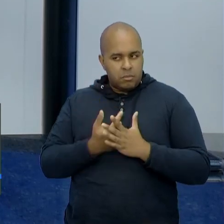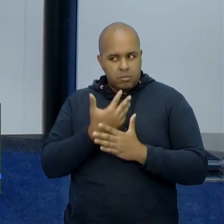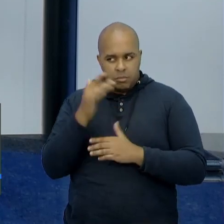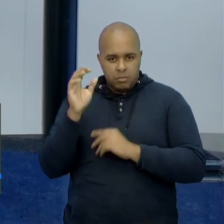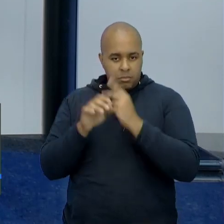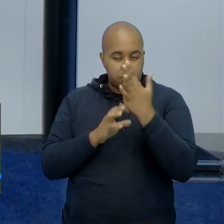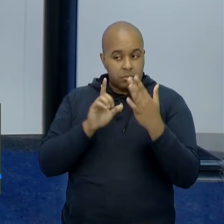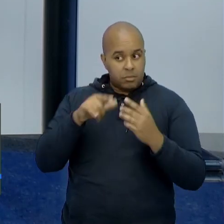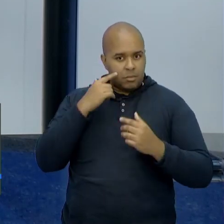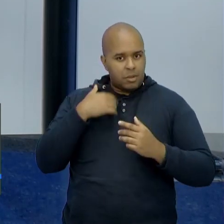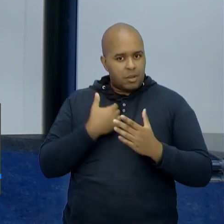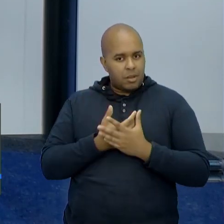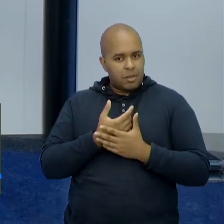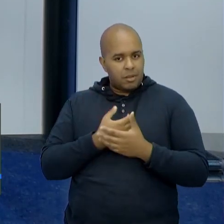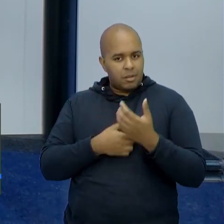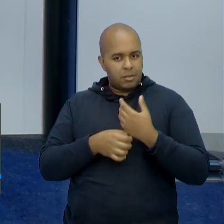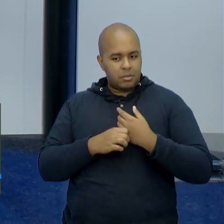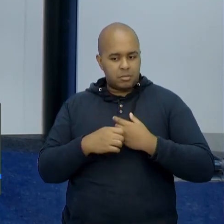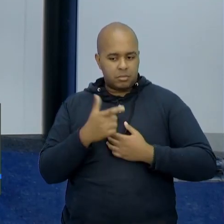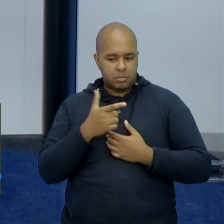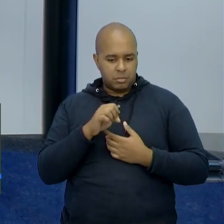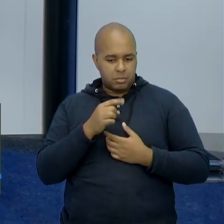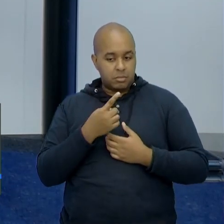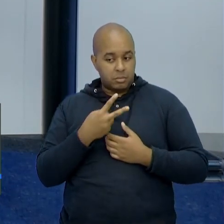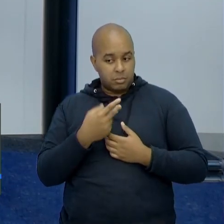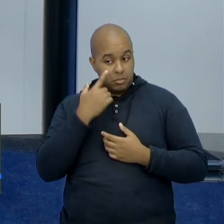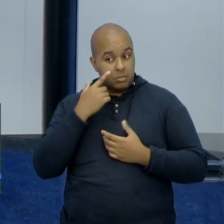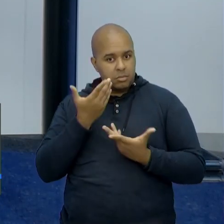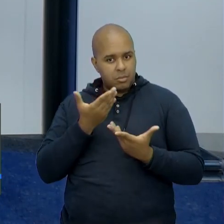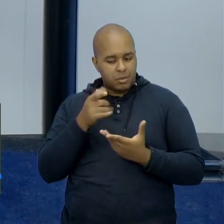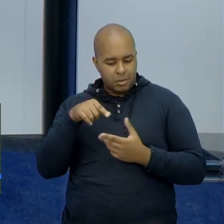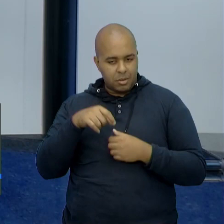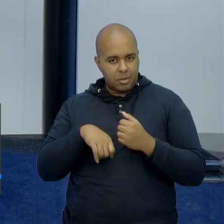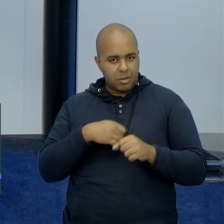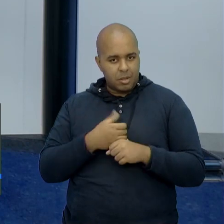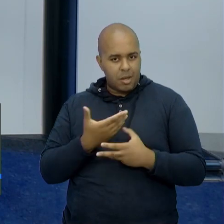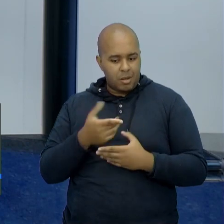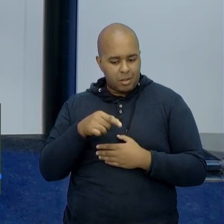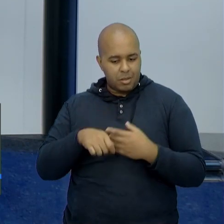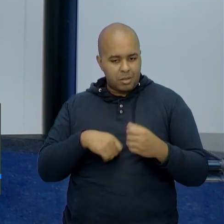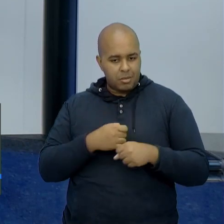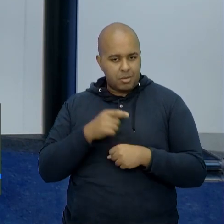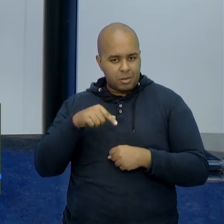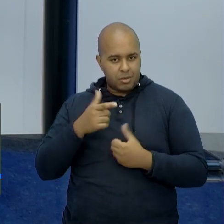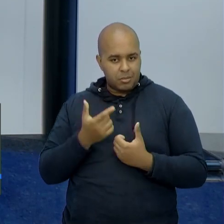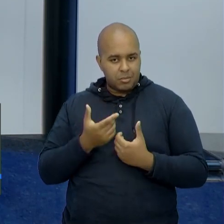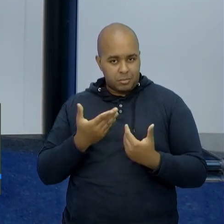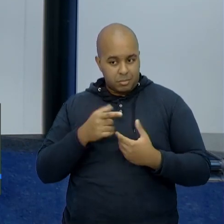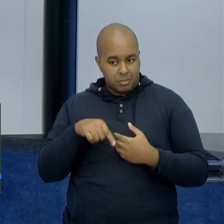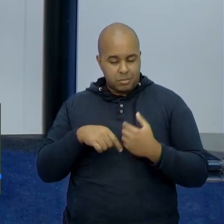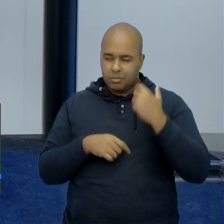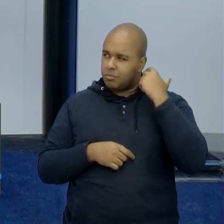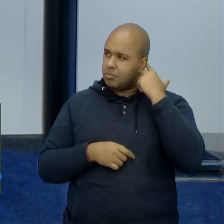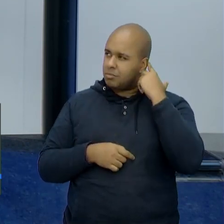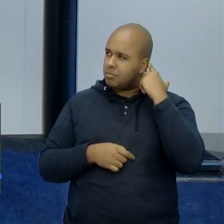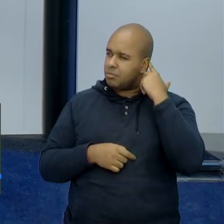principal, ela é de 2012. Agora, esse ano... É recente, né? É recente. E se a gente pensar